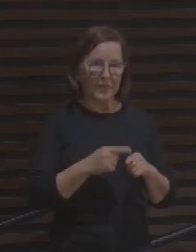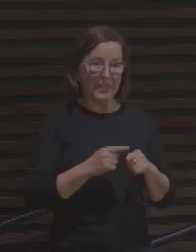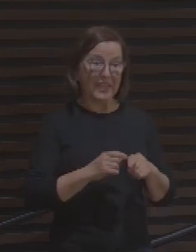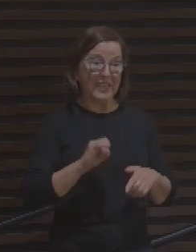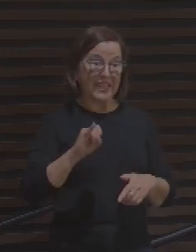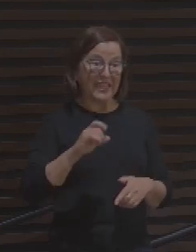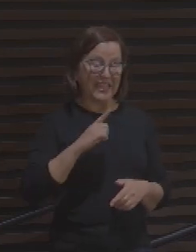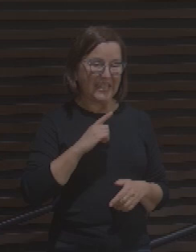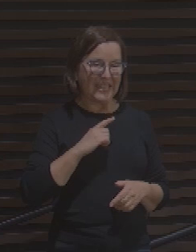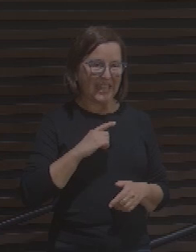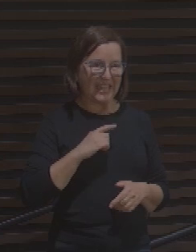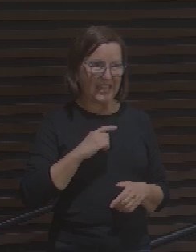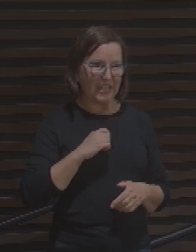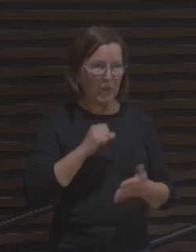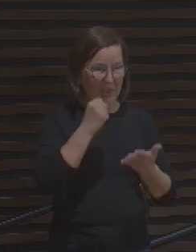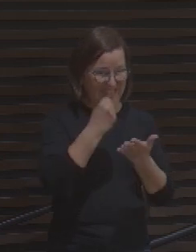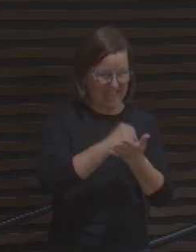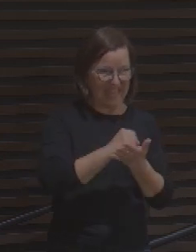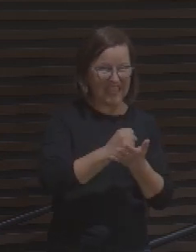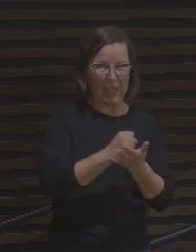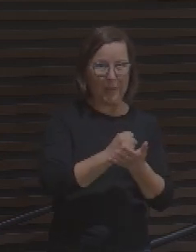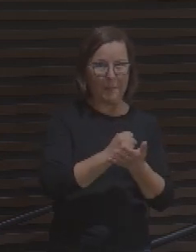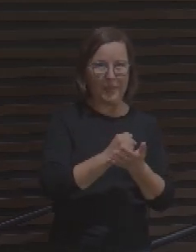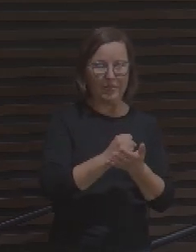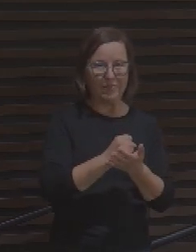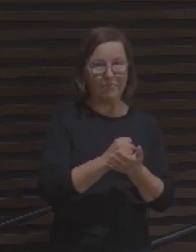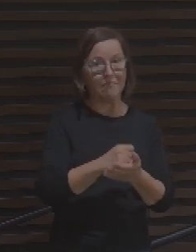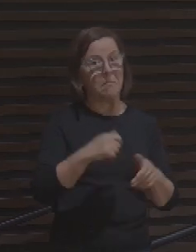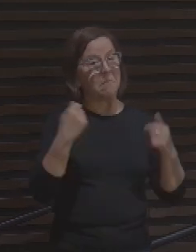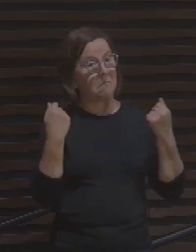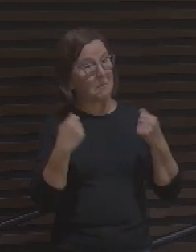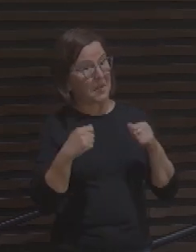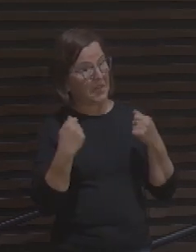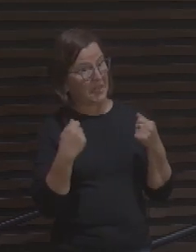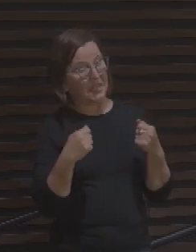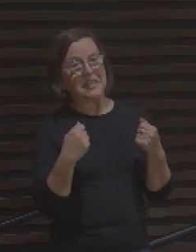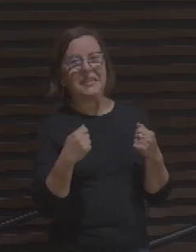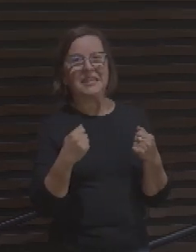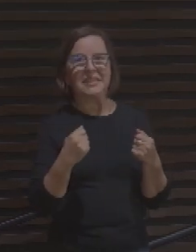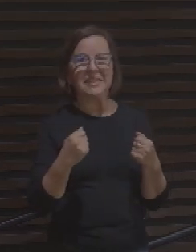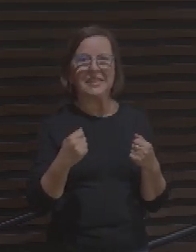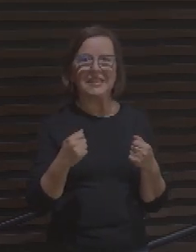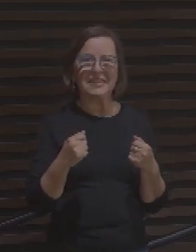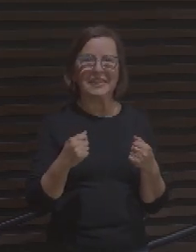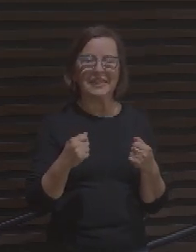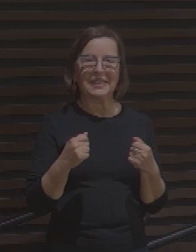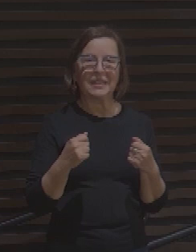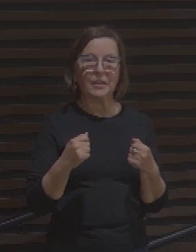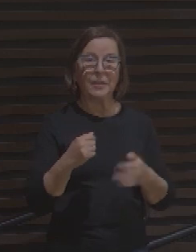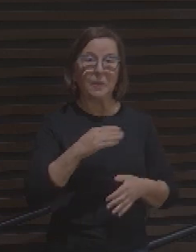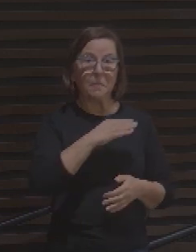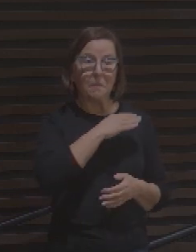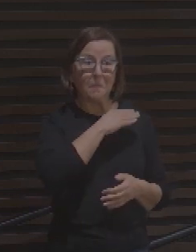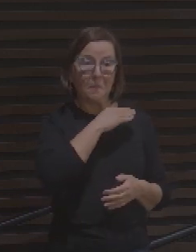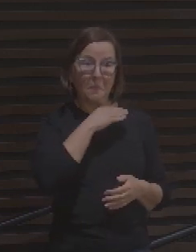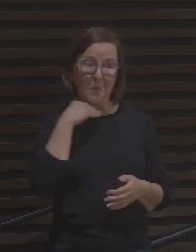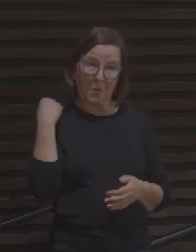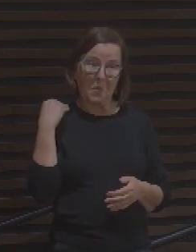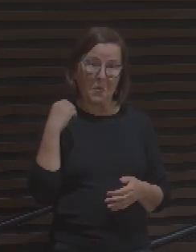há testamento, é necessário que intervenha a morte do